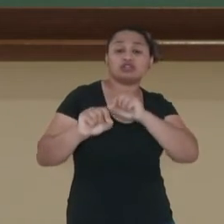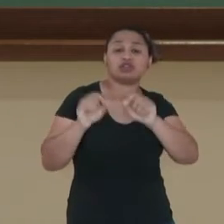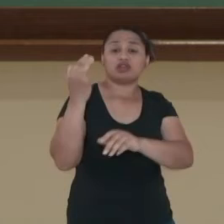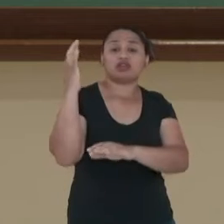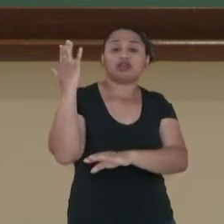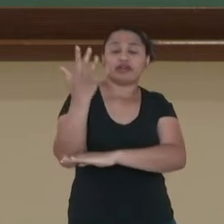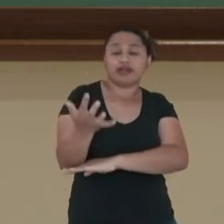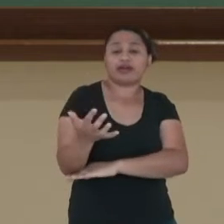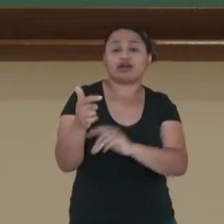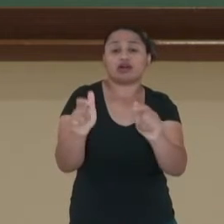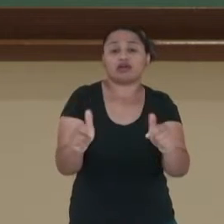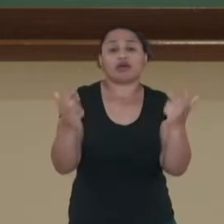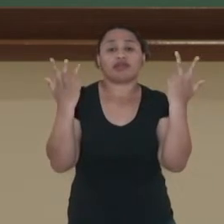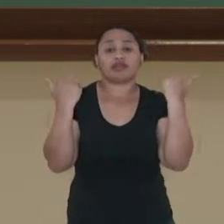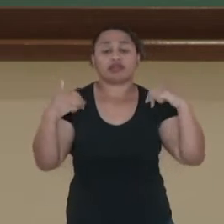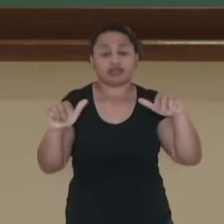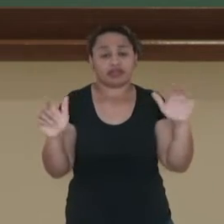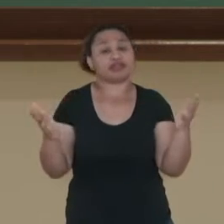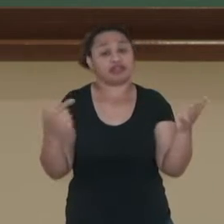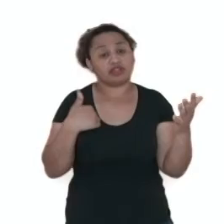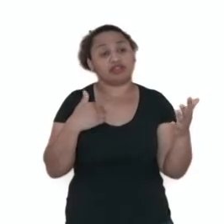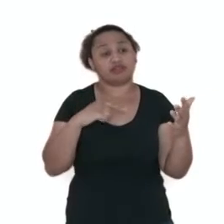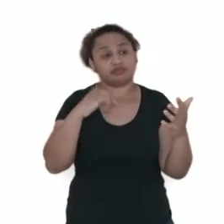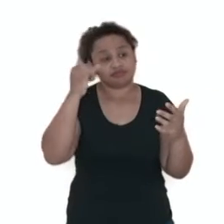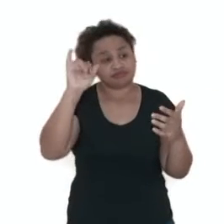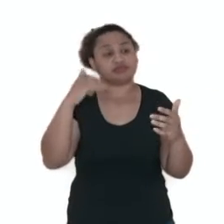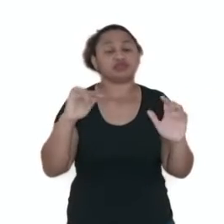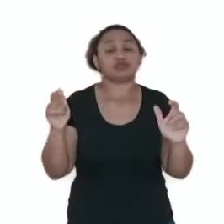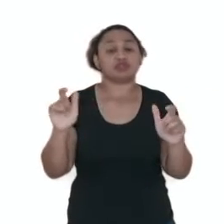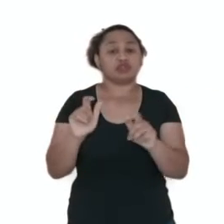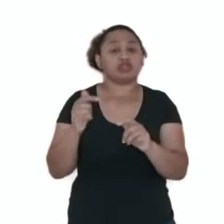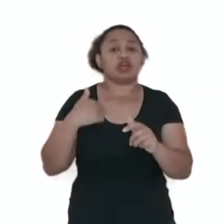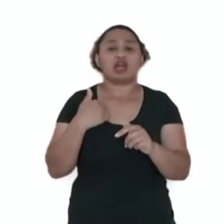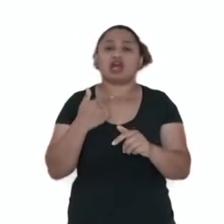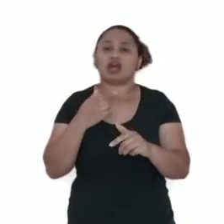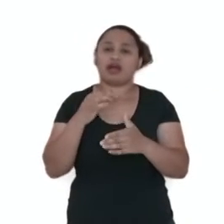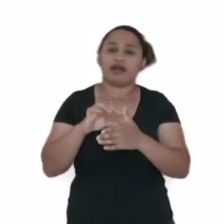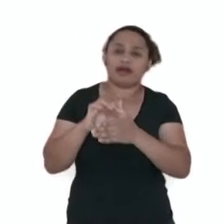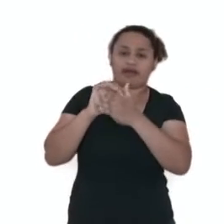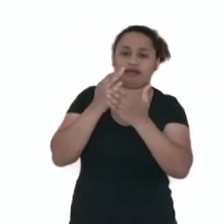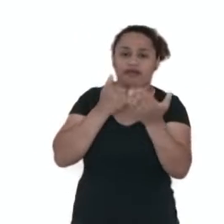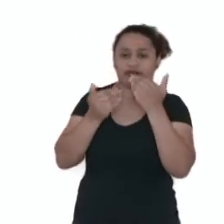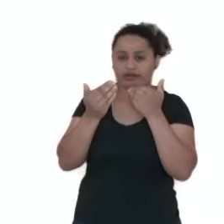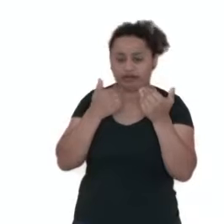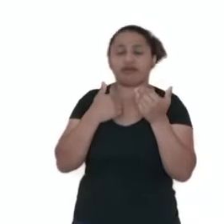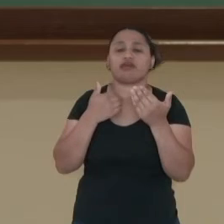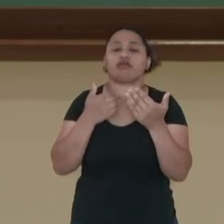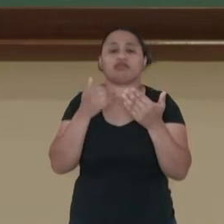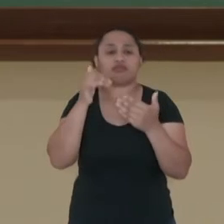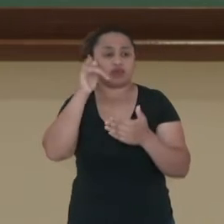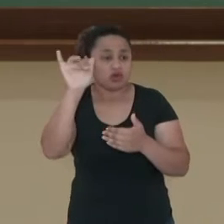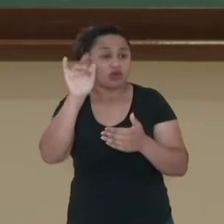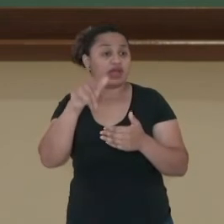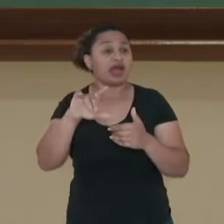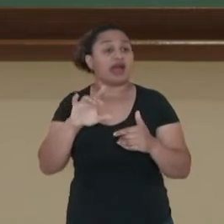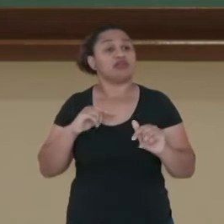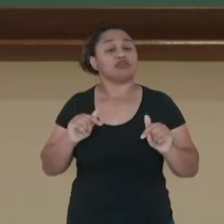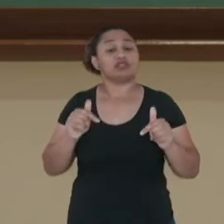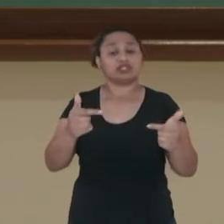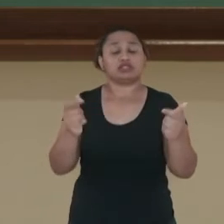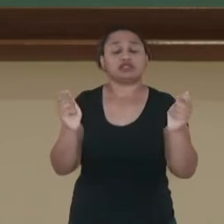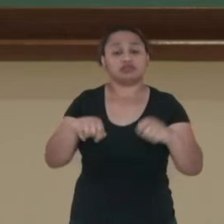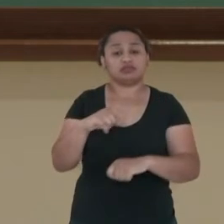produzir pasto. Reduzir o consumo de carne é uma ação simples que pode causar grande impacto positivo. Lembrando que também existe uma